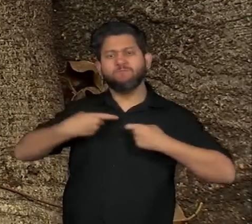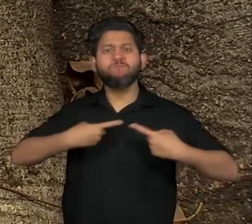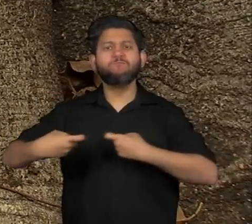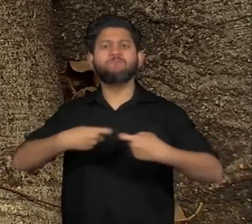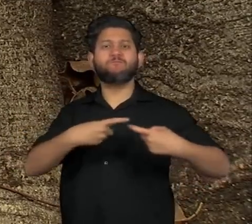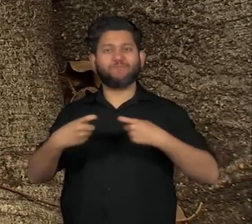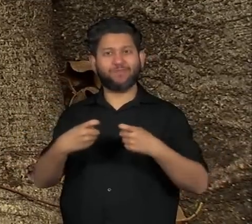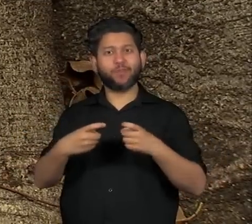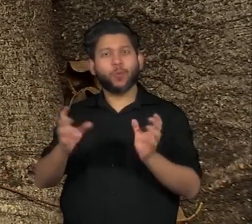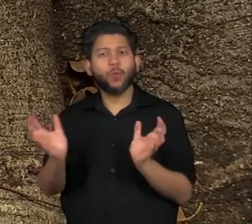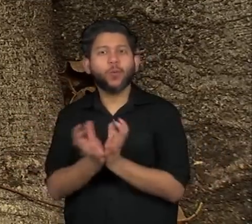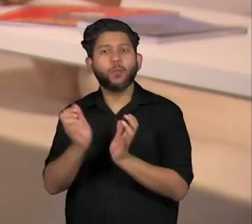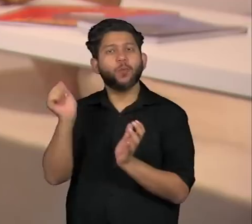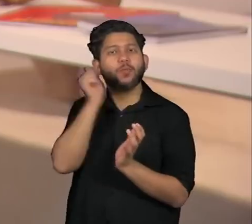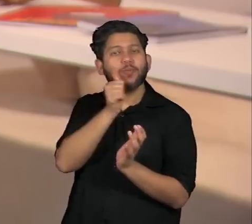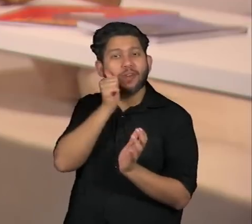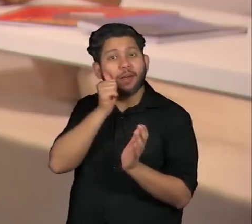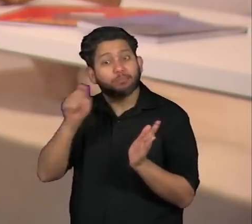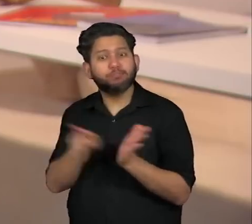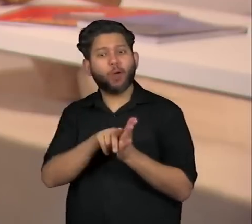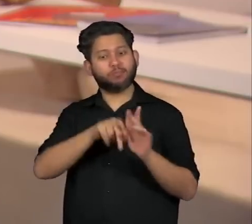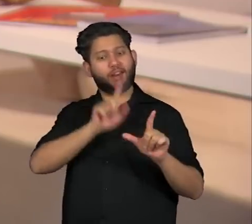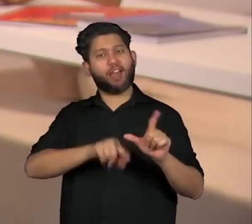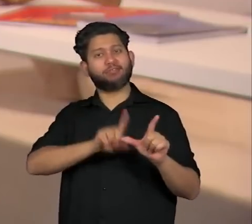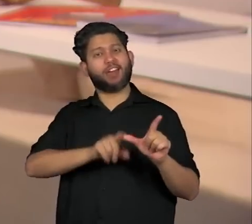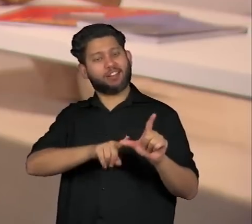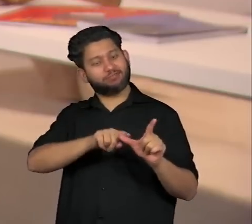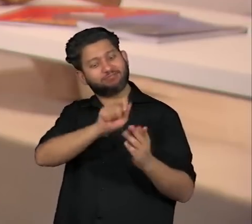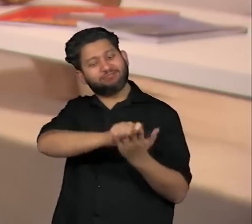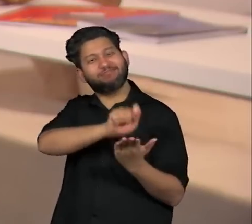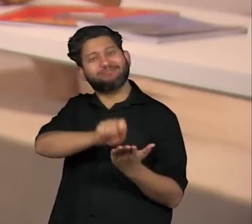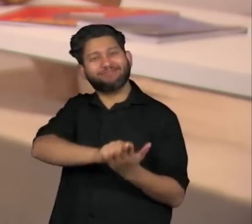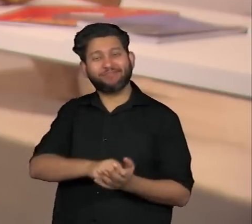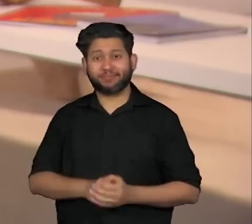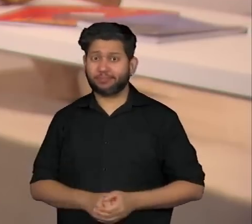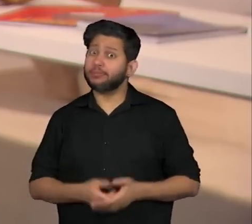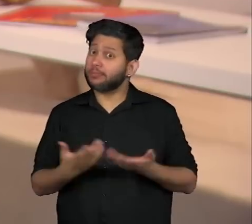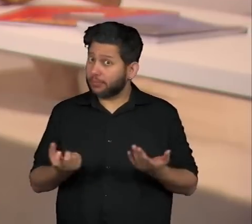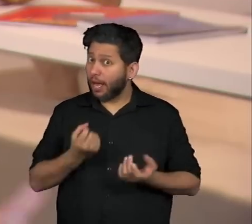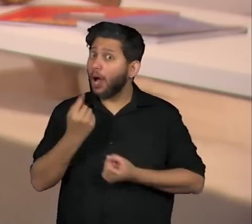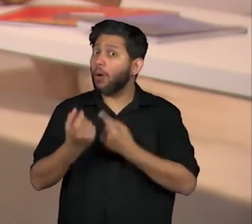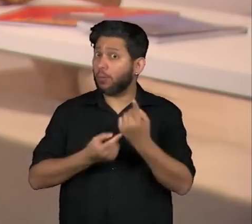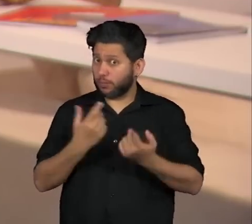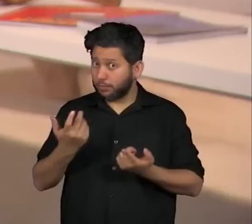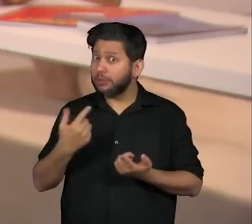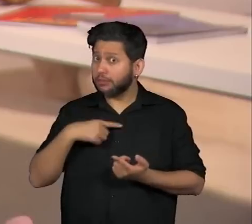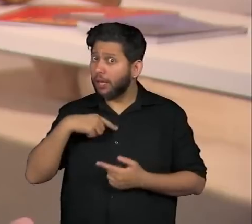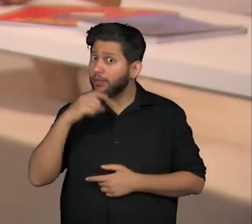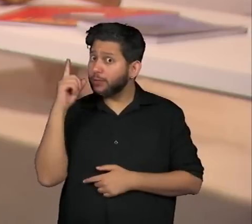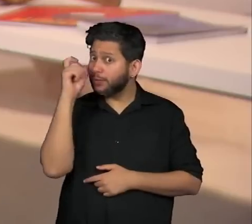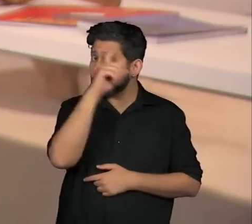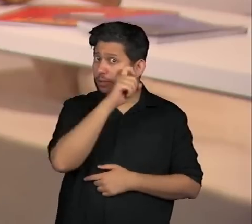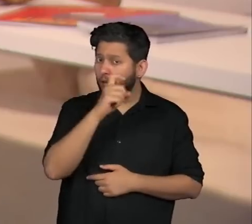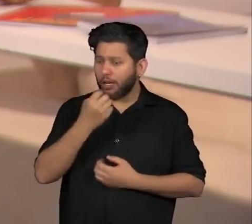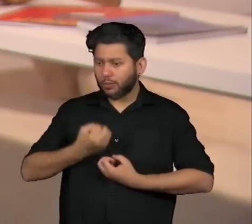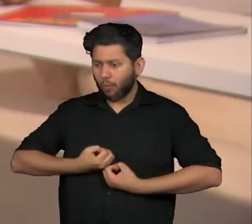Letras Indígenas. Algumas são aldeadas, né? Então, assim, tem uma dificuldade, às vezes, de colocar no papel, porque tem uma cultura